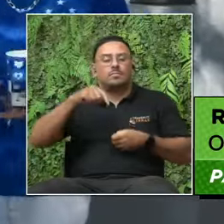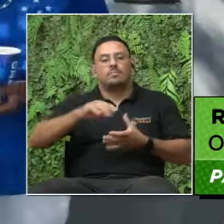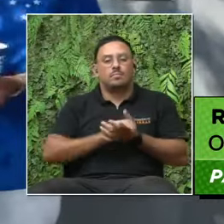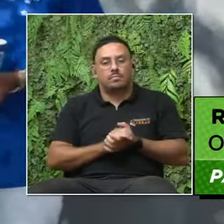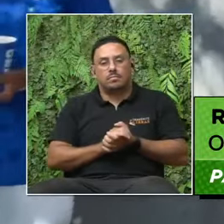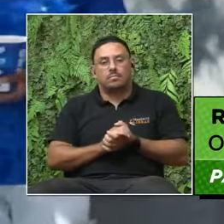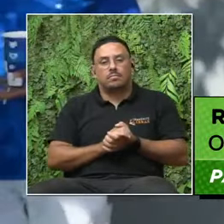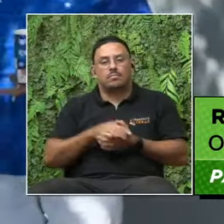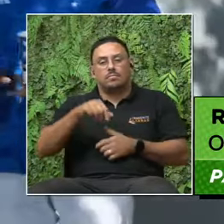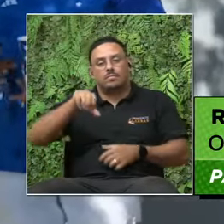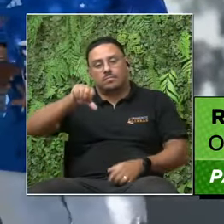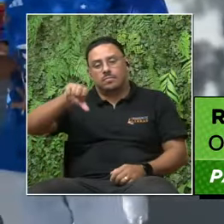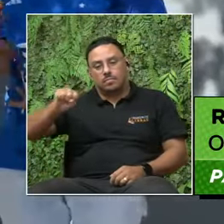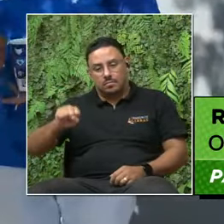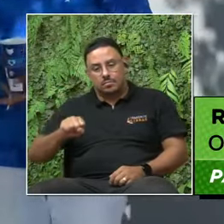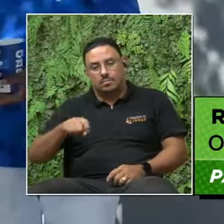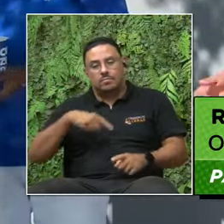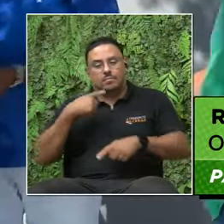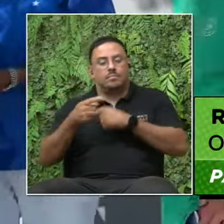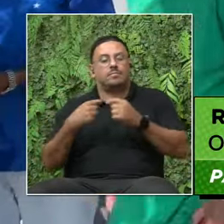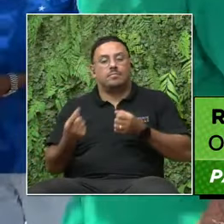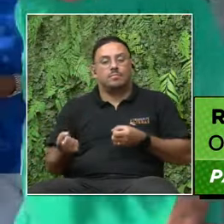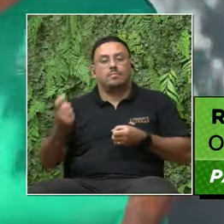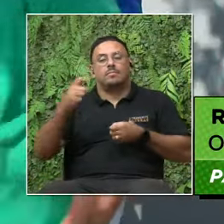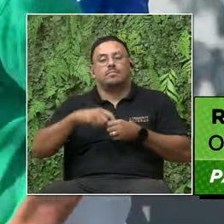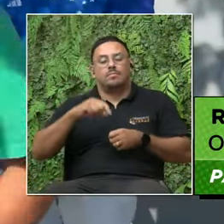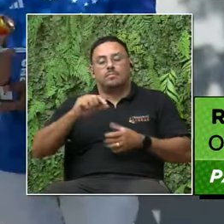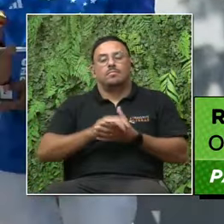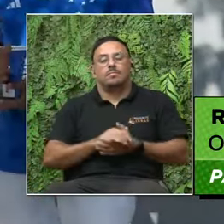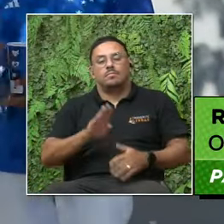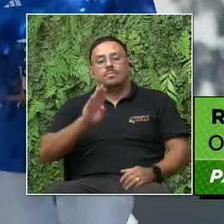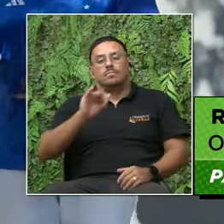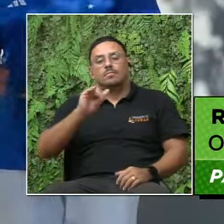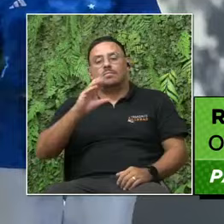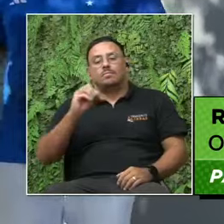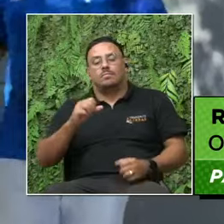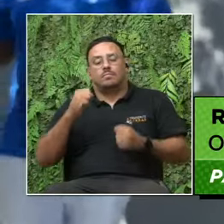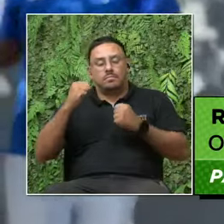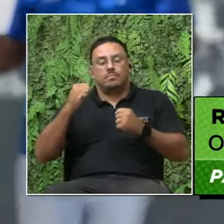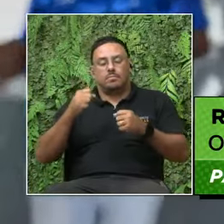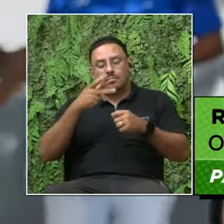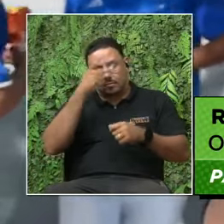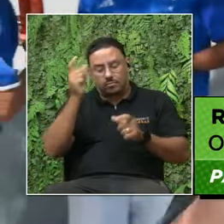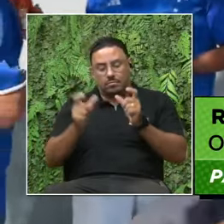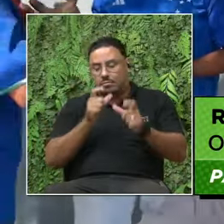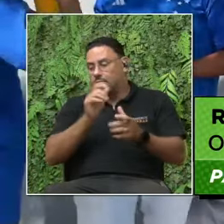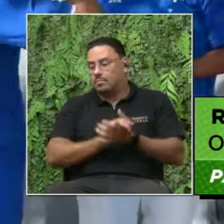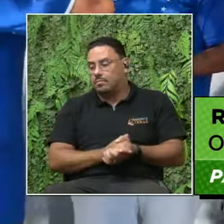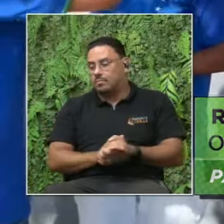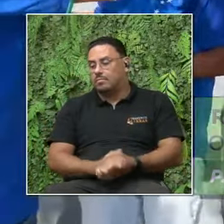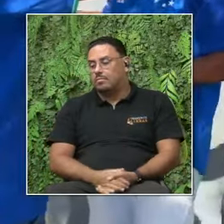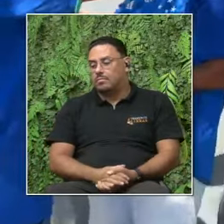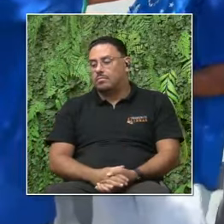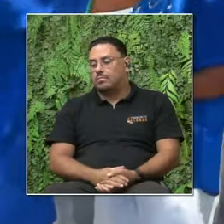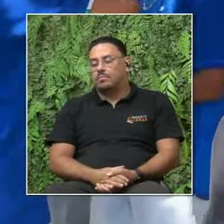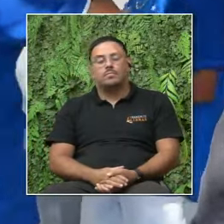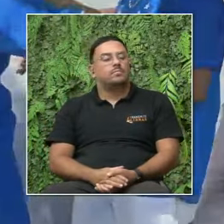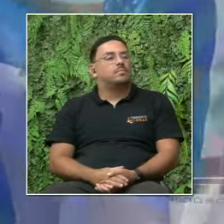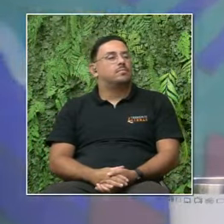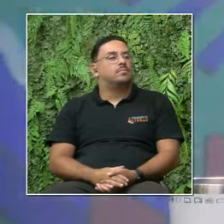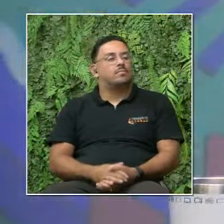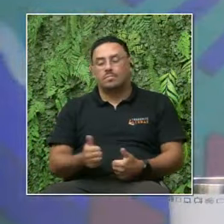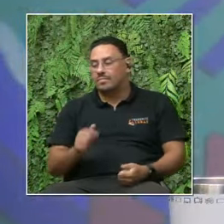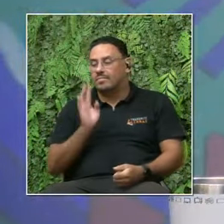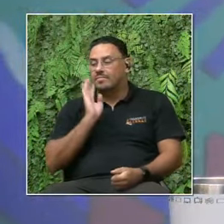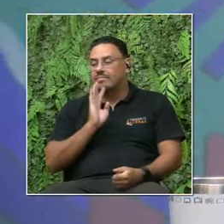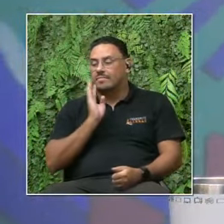do estúdio E daqui a pouquinho eu tô de volta Bibico da Galera solte tua vó isso muito